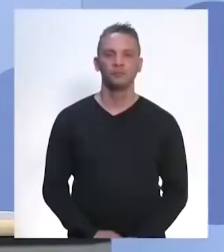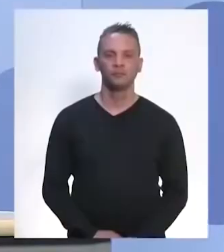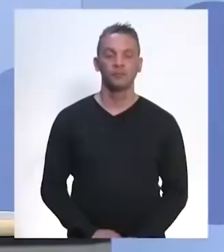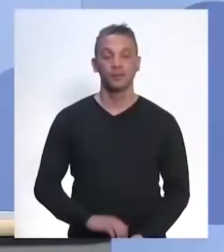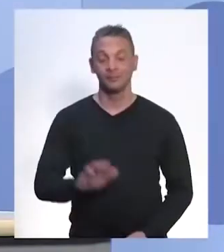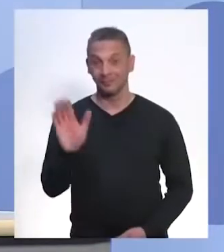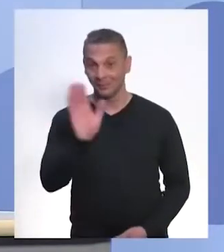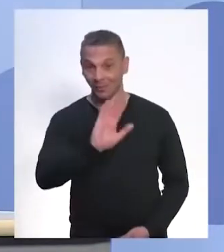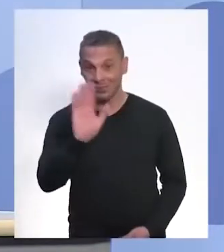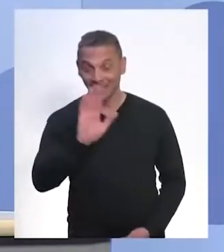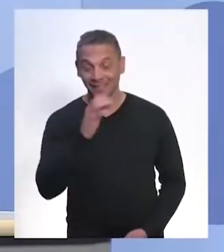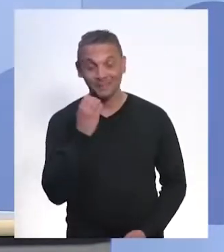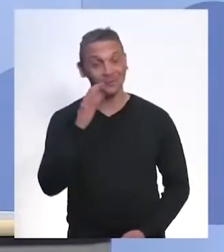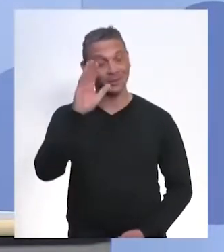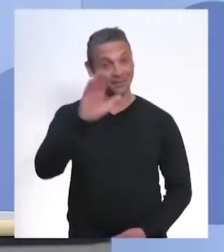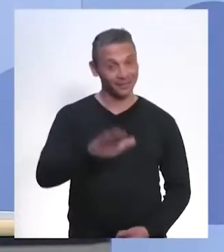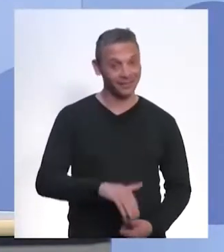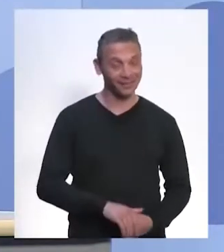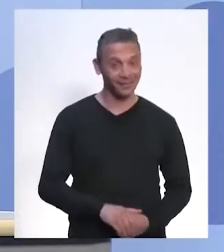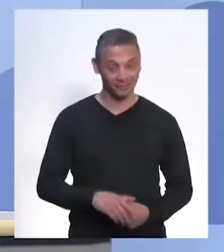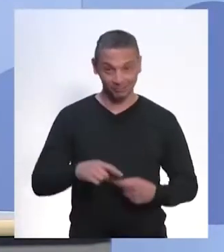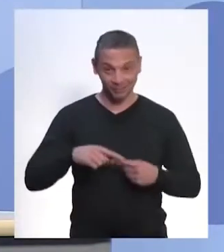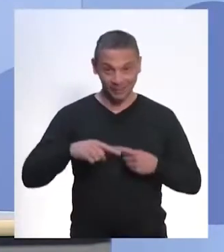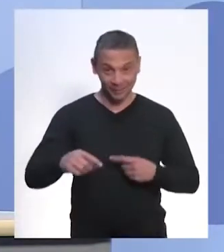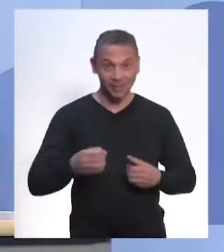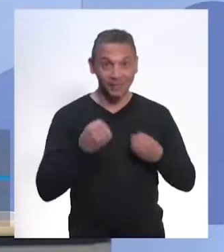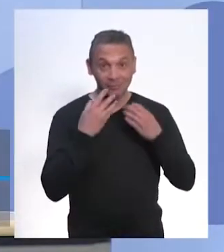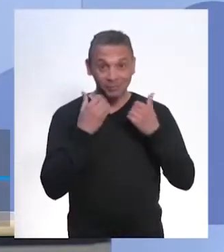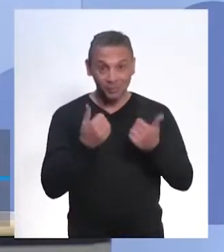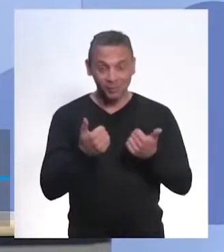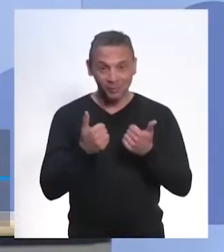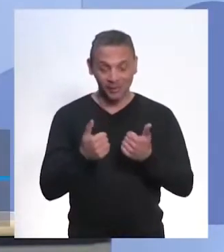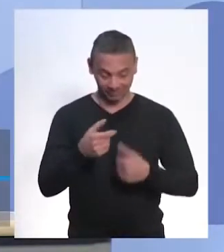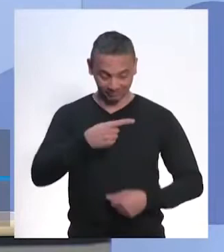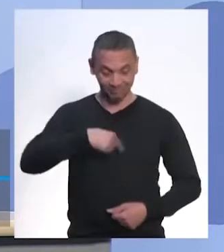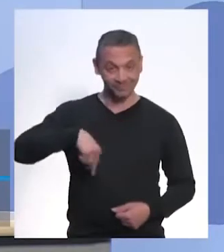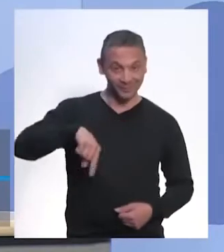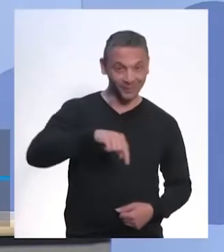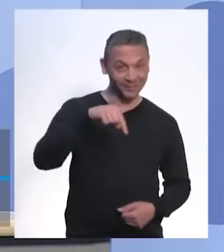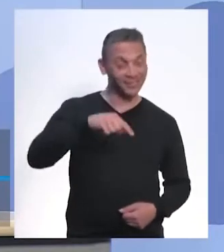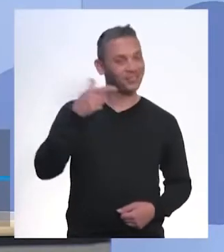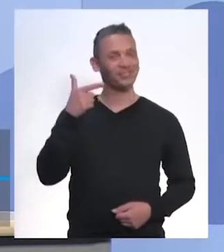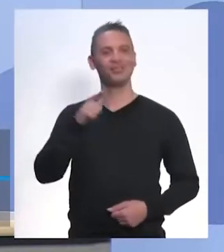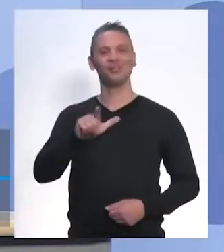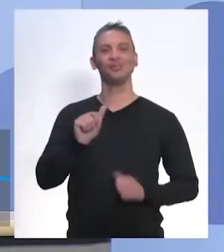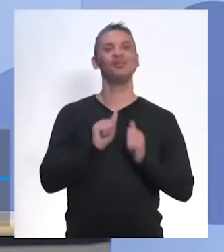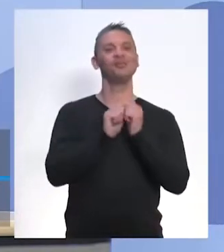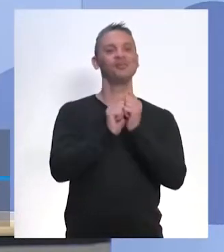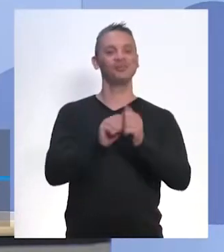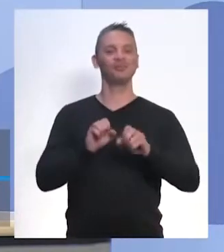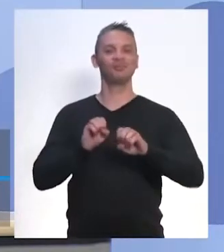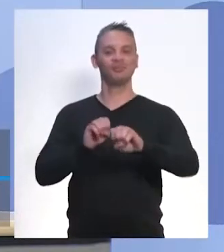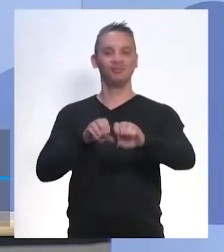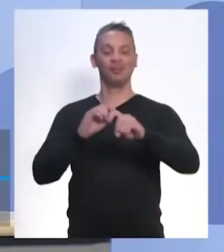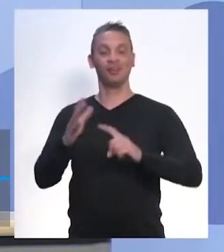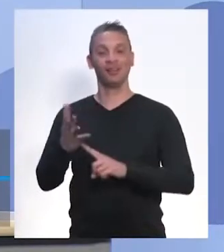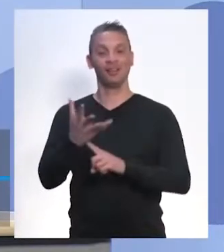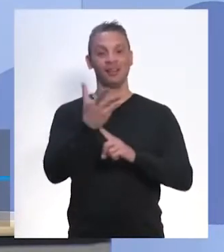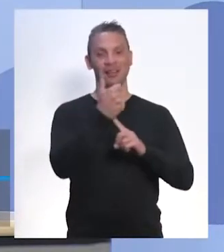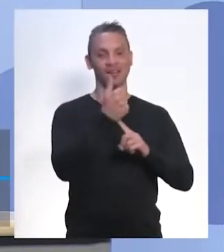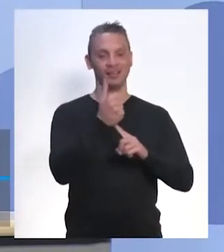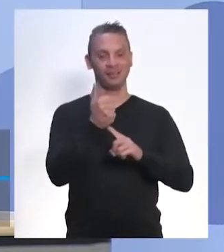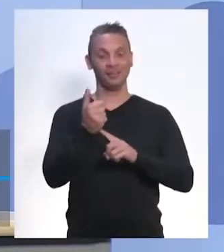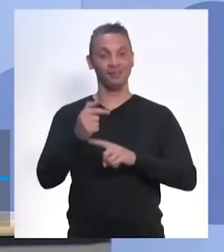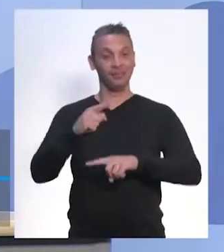Oi, turma, boa tarde. Como é que passaram a semana? Nós aqui, mais uma vez juntos, para uma aula de arte, Tempo de